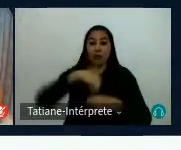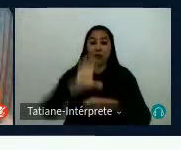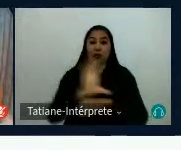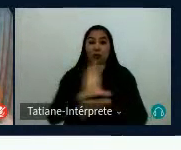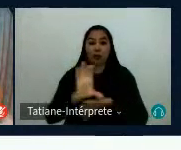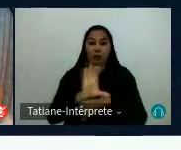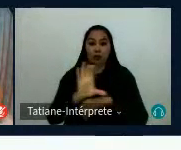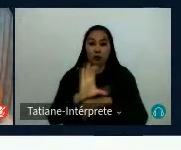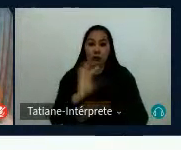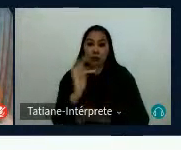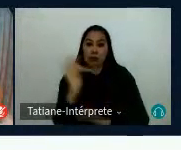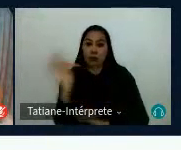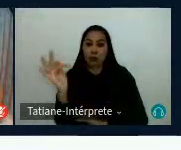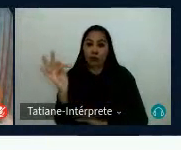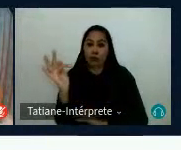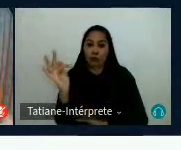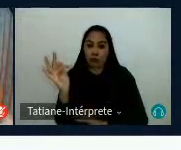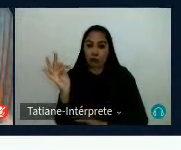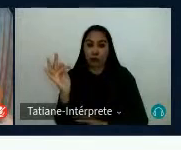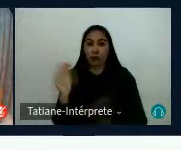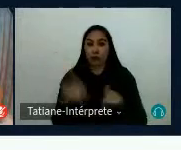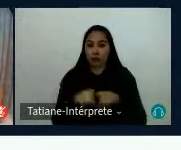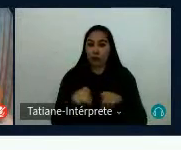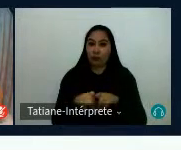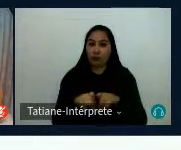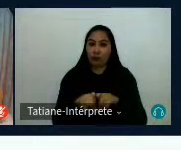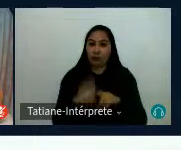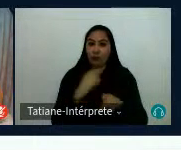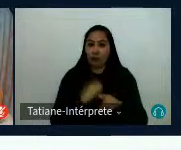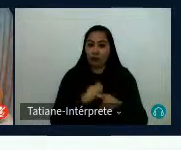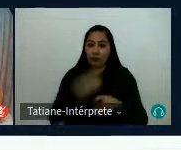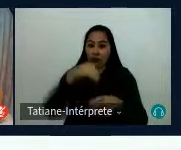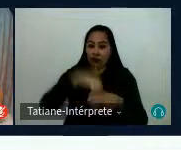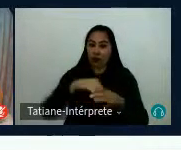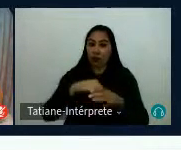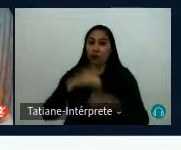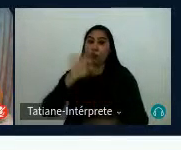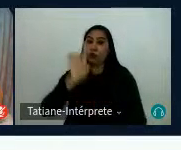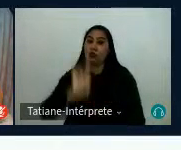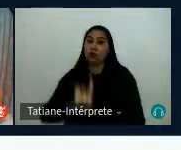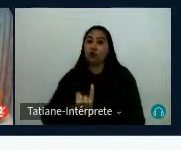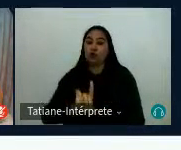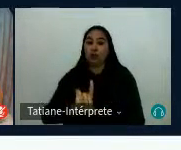também, né, como um direito, né,